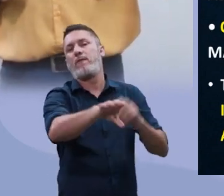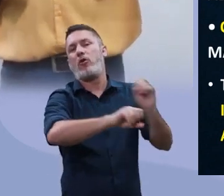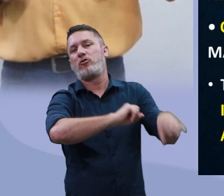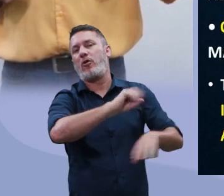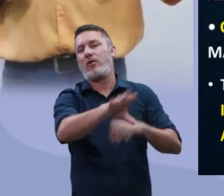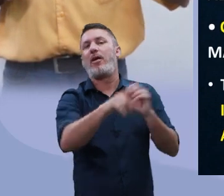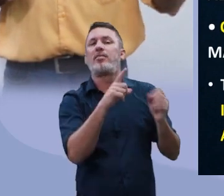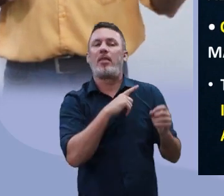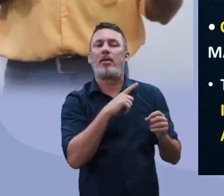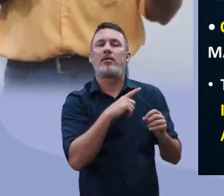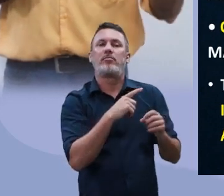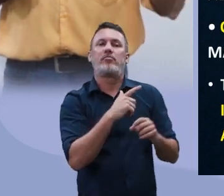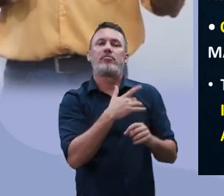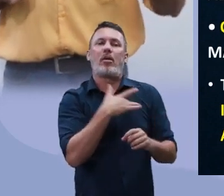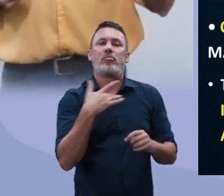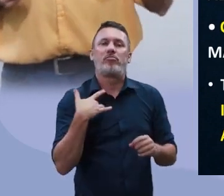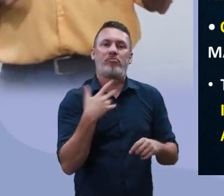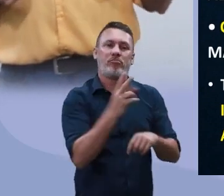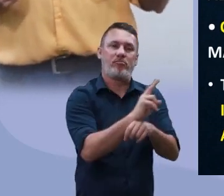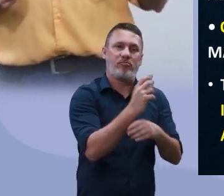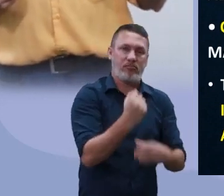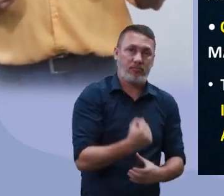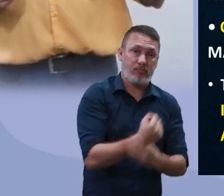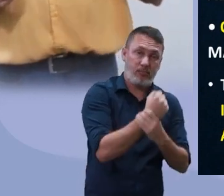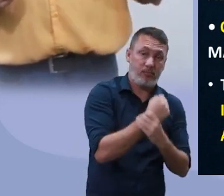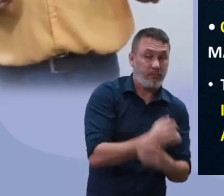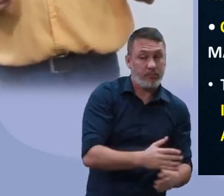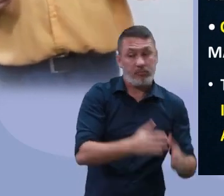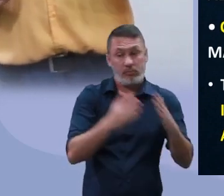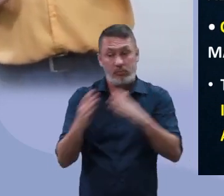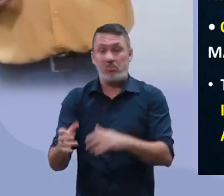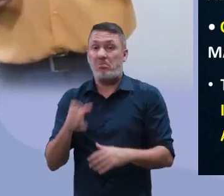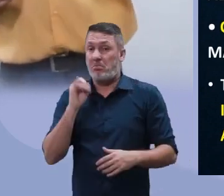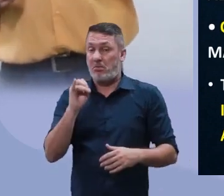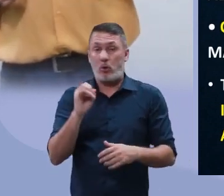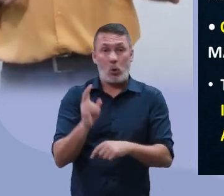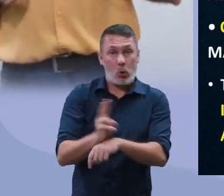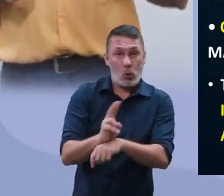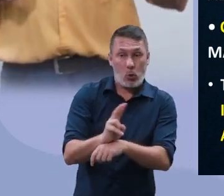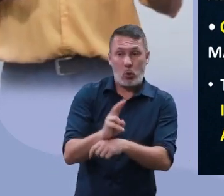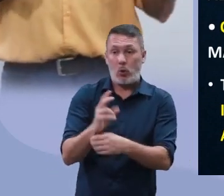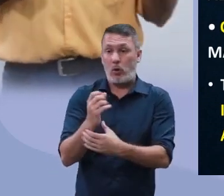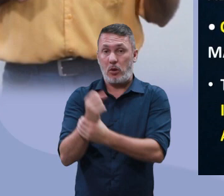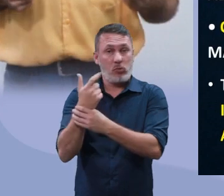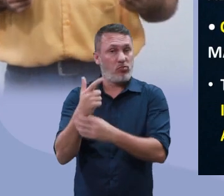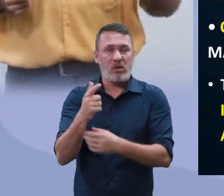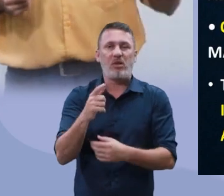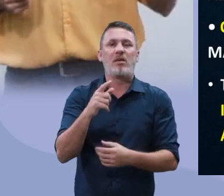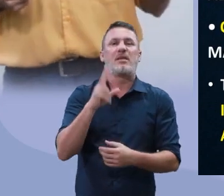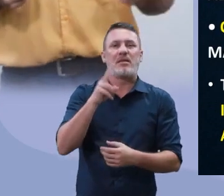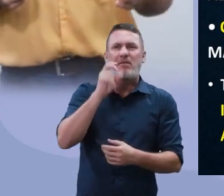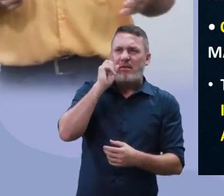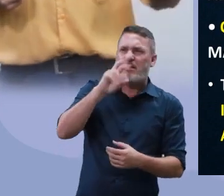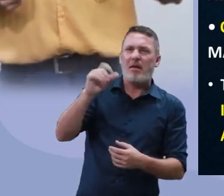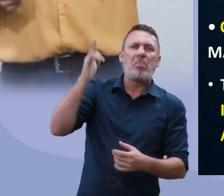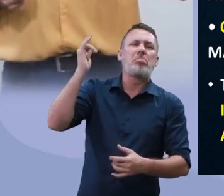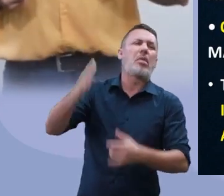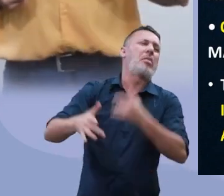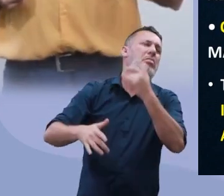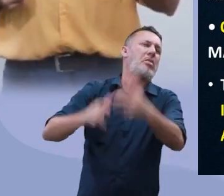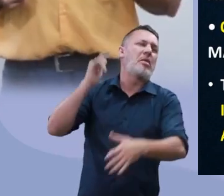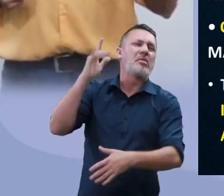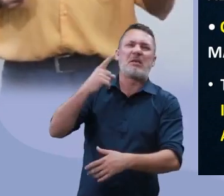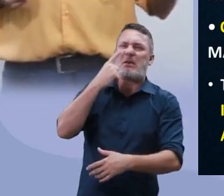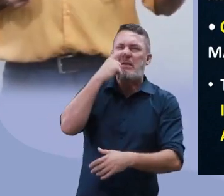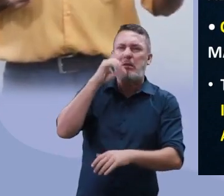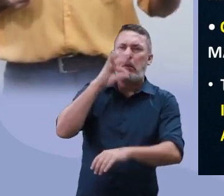ele é descartado de forma sem impactar. Agora, quando o lixo está a céu aberto, nos lixões, aí